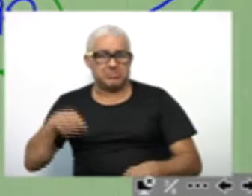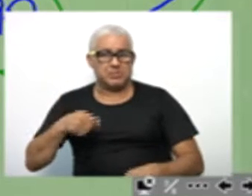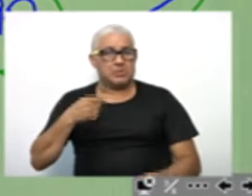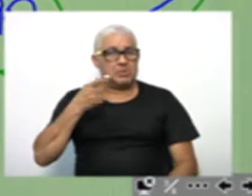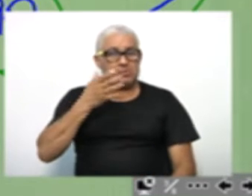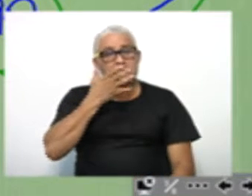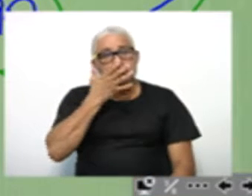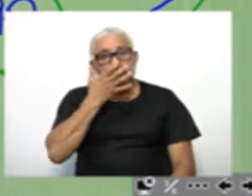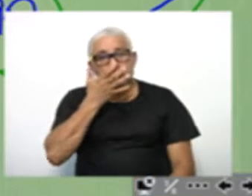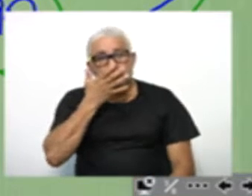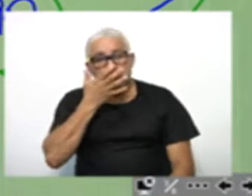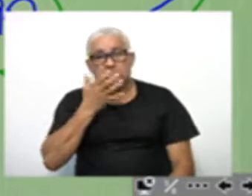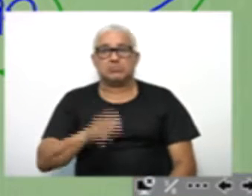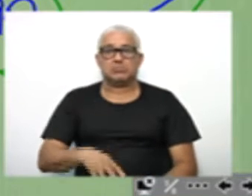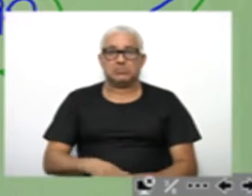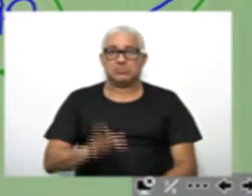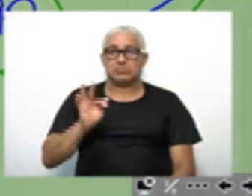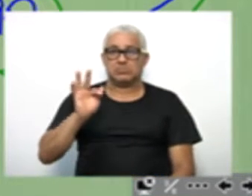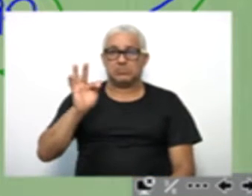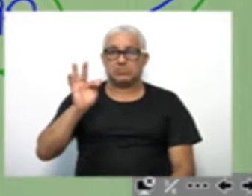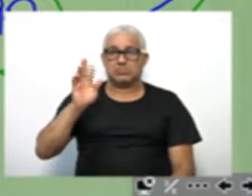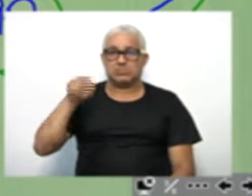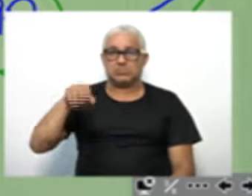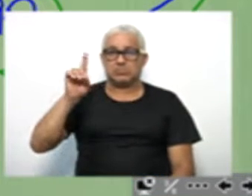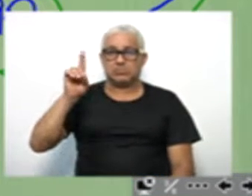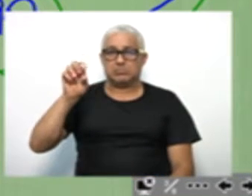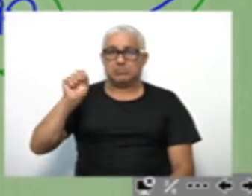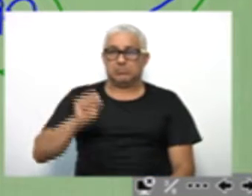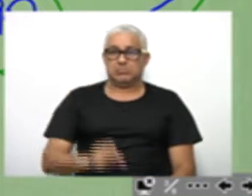Esses fundos, eles não correm